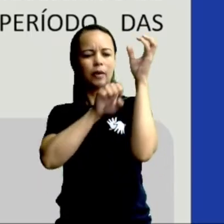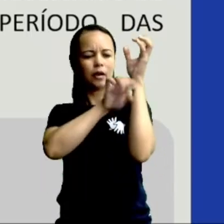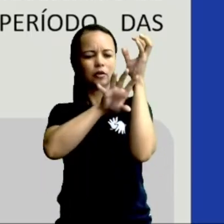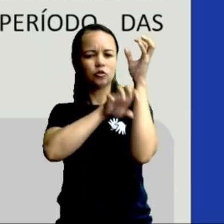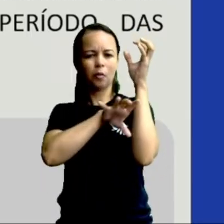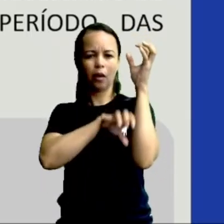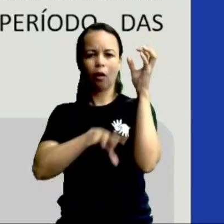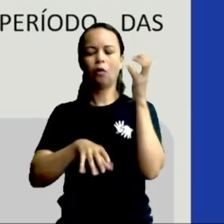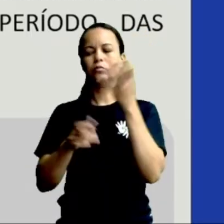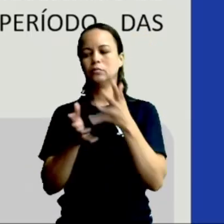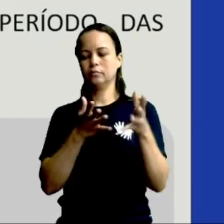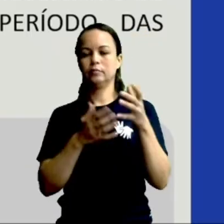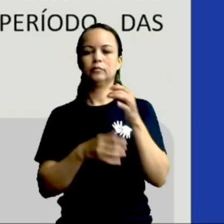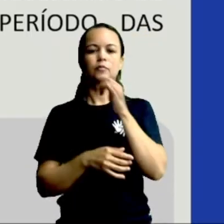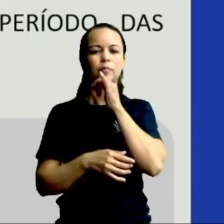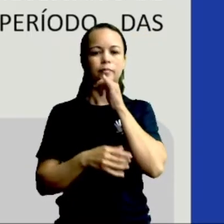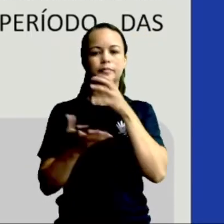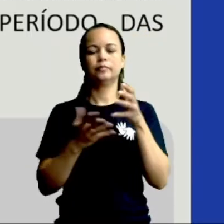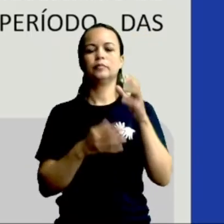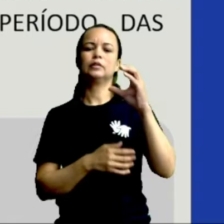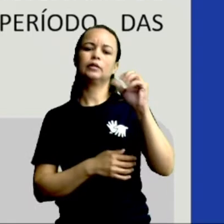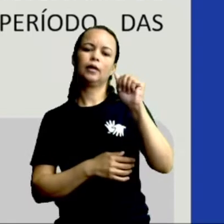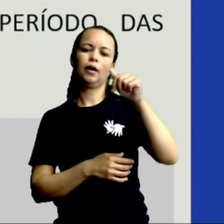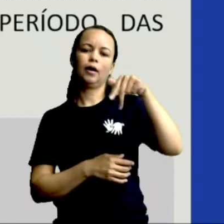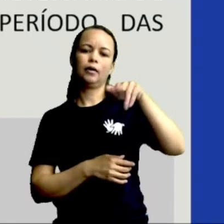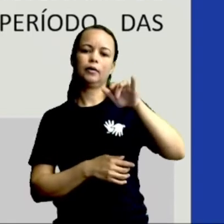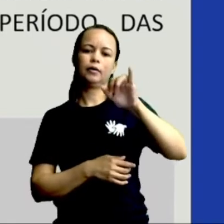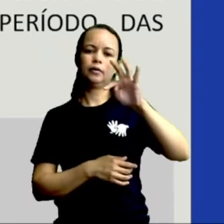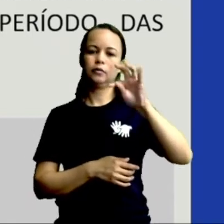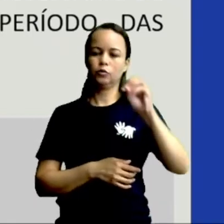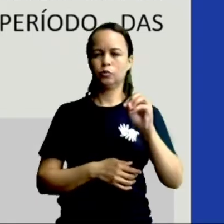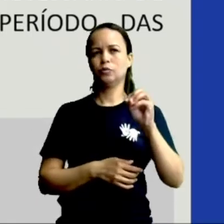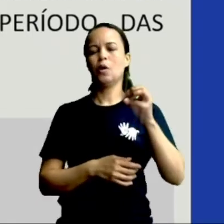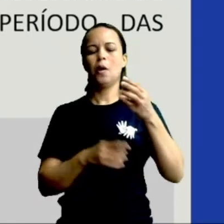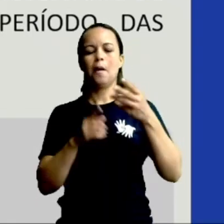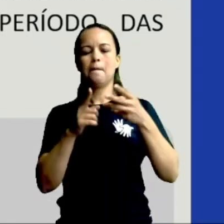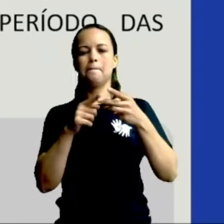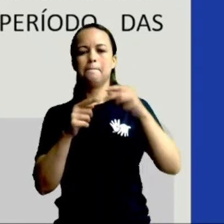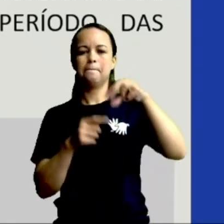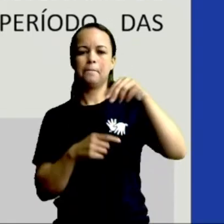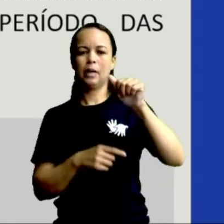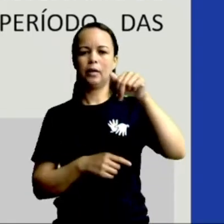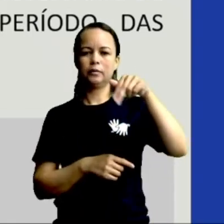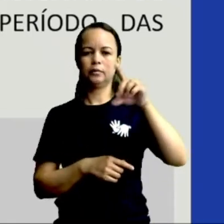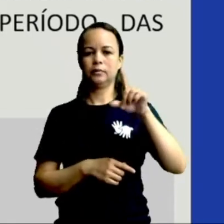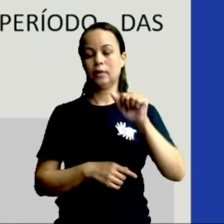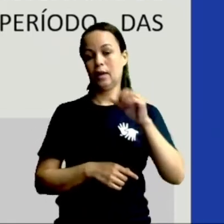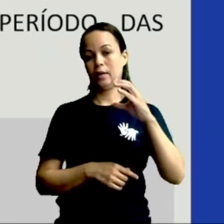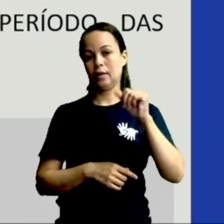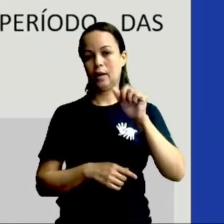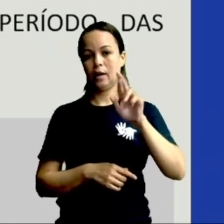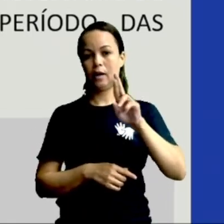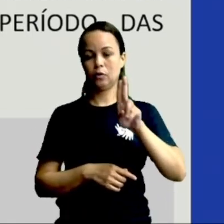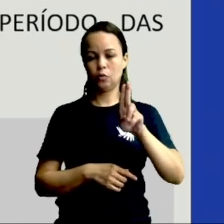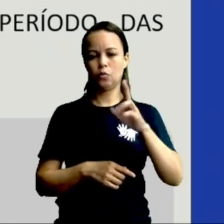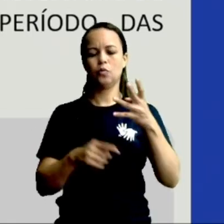eu vou ter, como exemplo, cacto, mandacaru, carnaúba e o xique-xique, que são plantas mais comuns